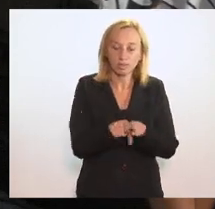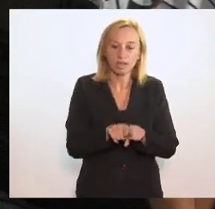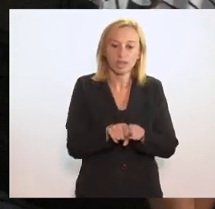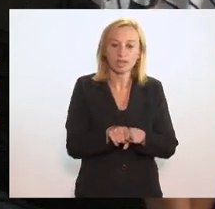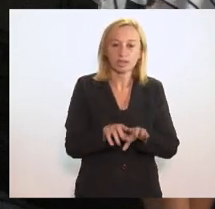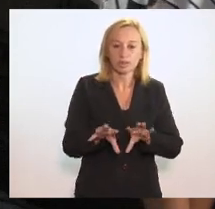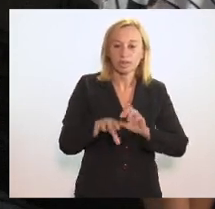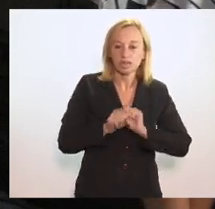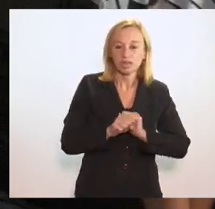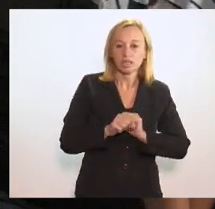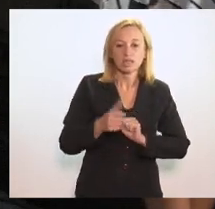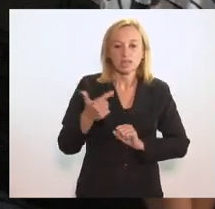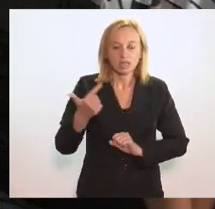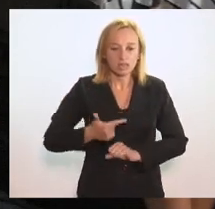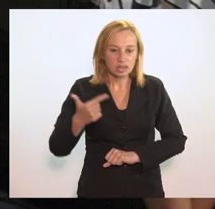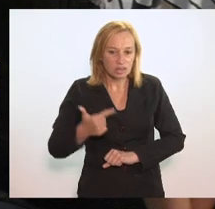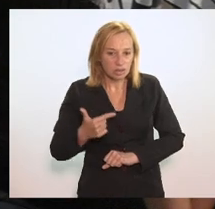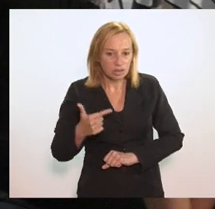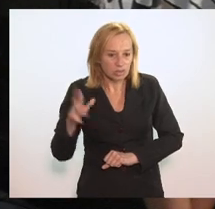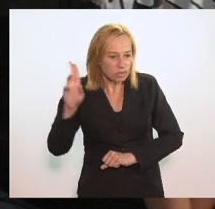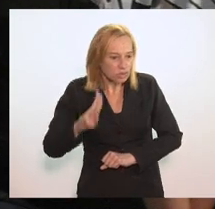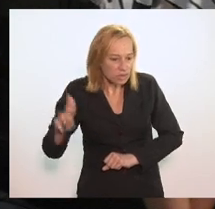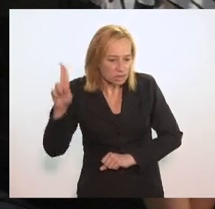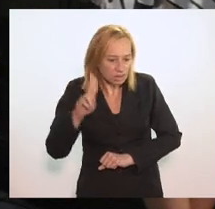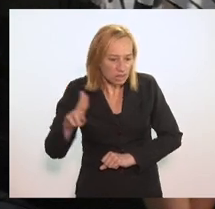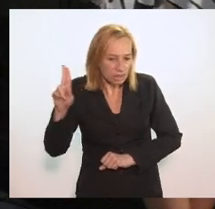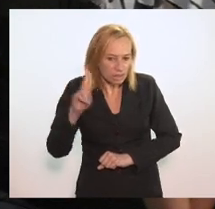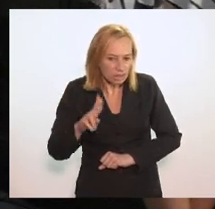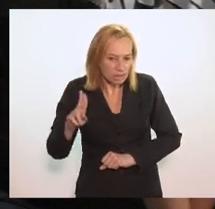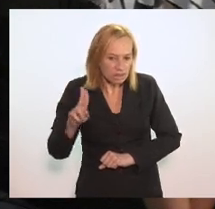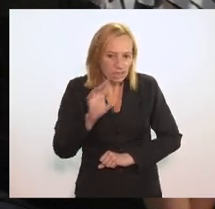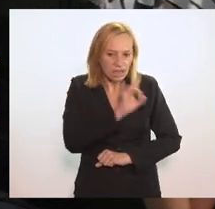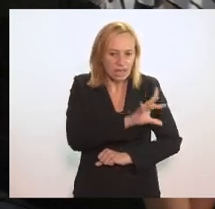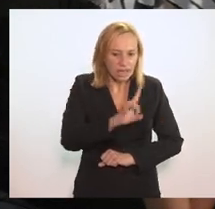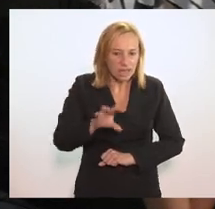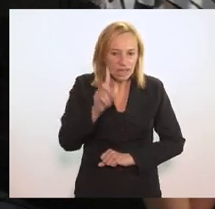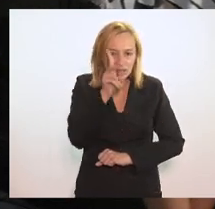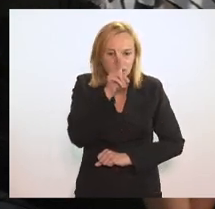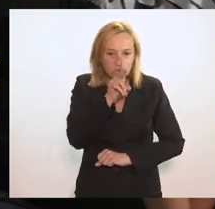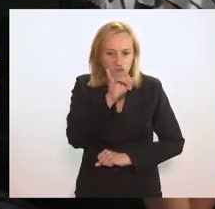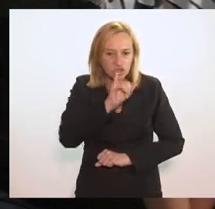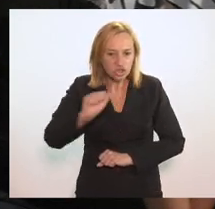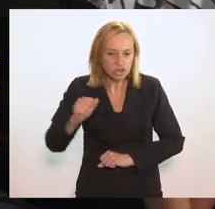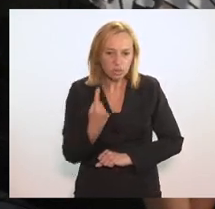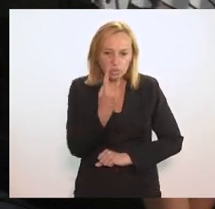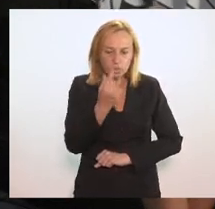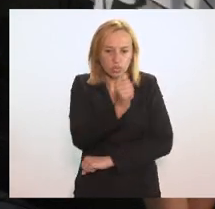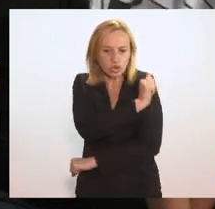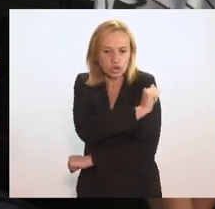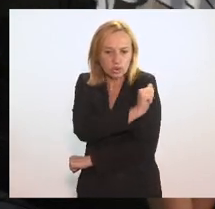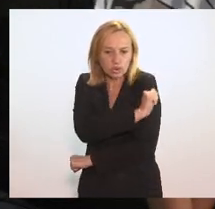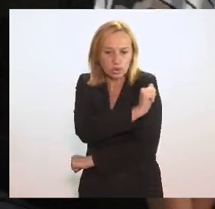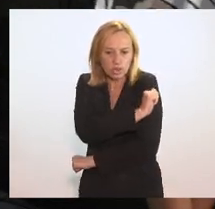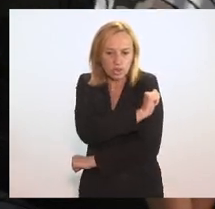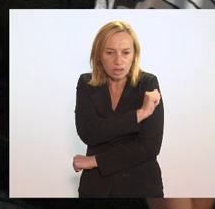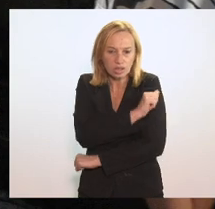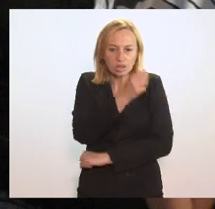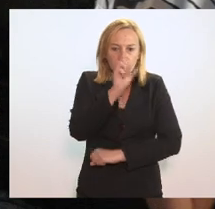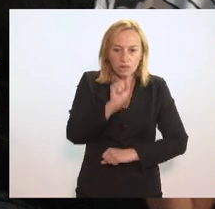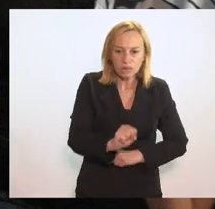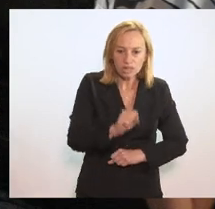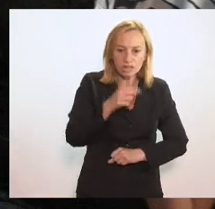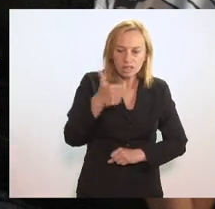contatos. Segundo a Universidade de Granada, a cada 2 dias, um estudante promove